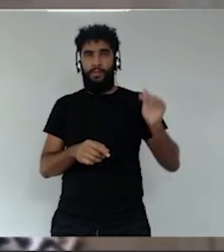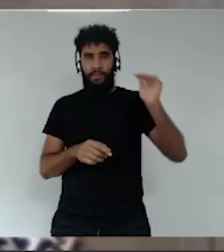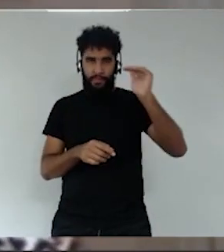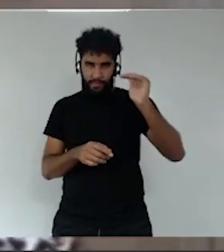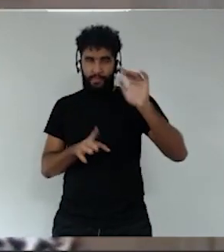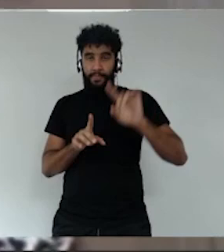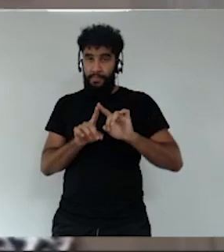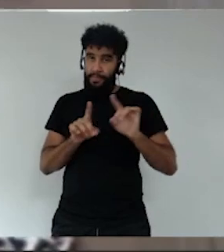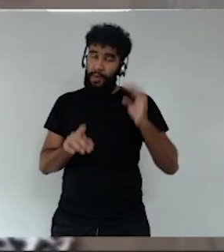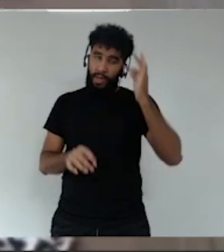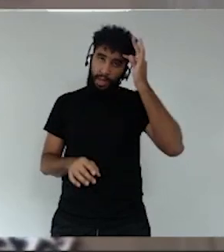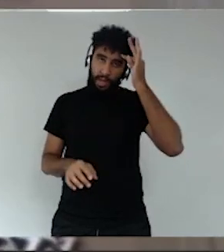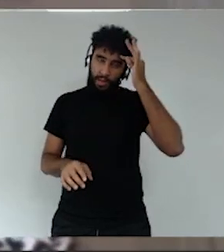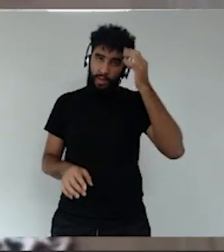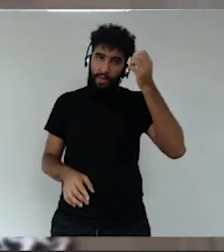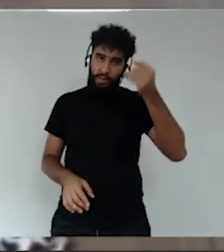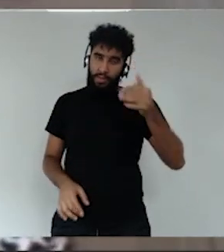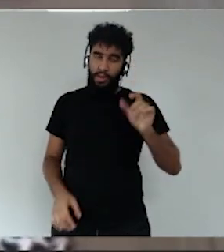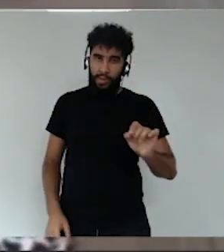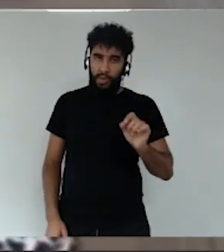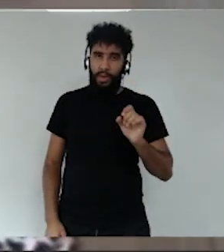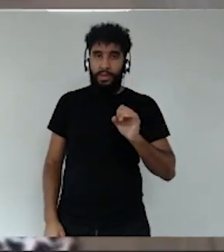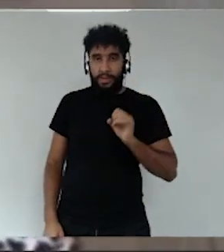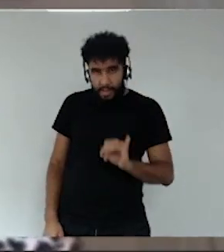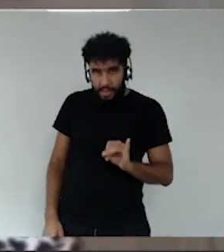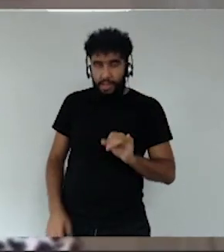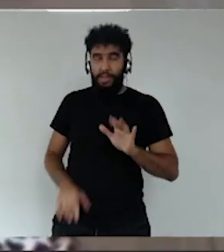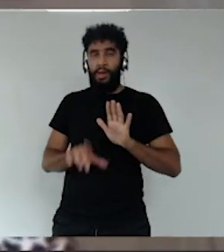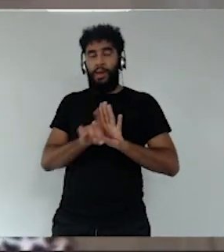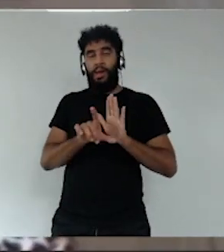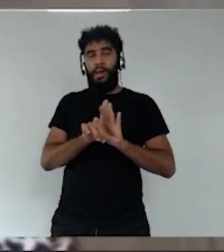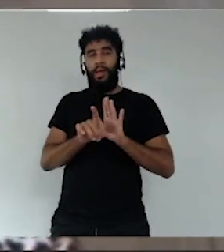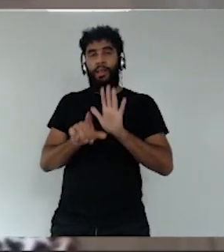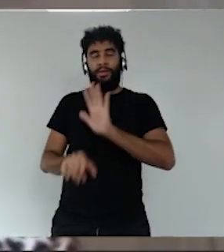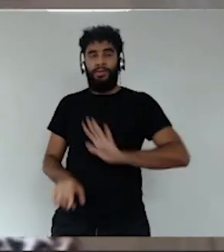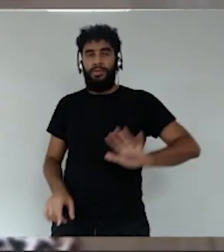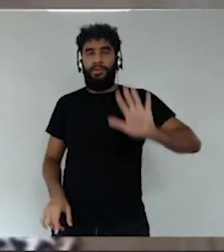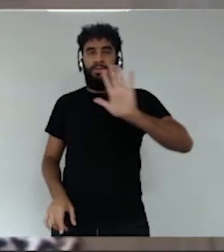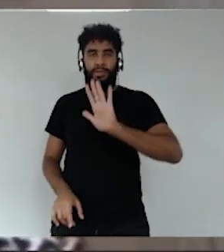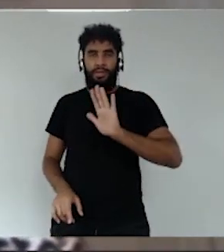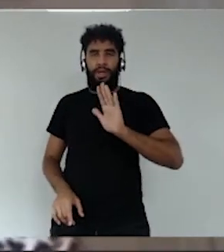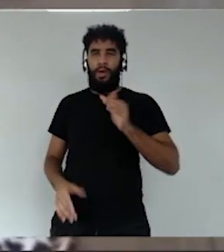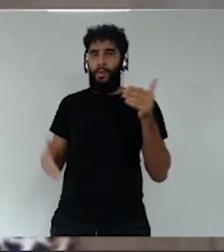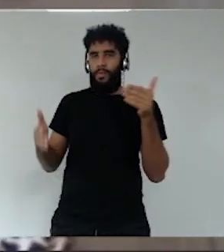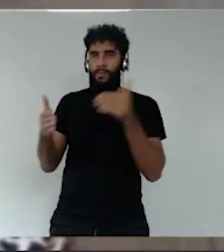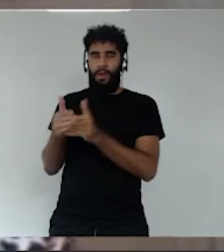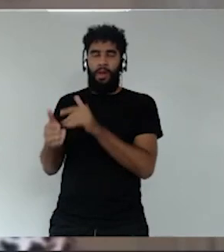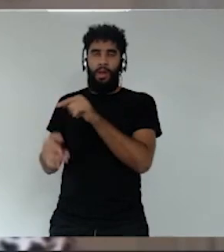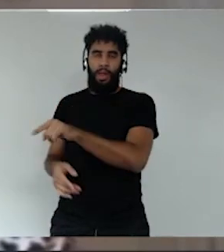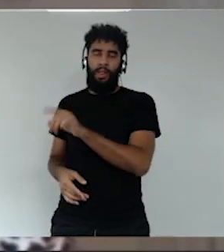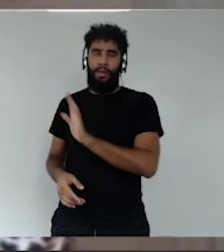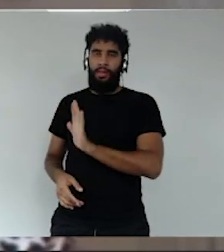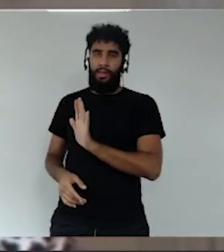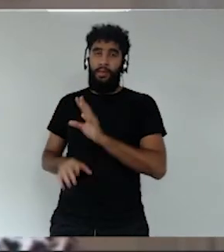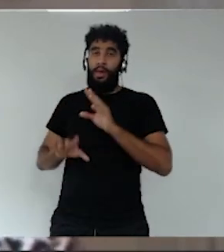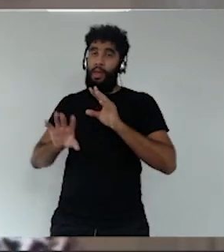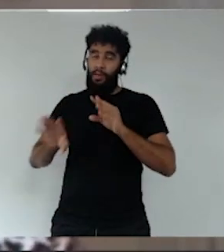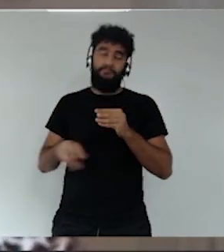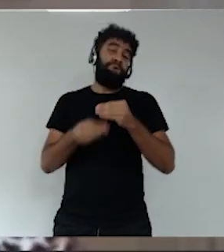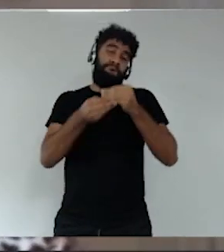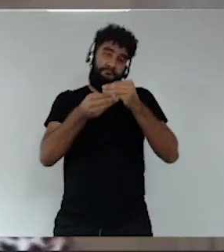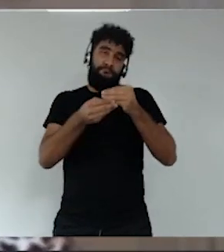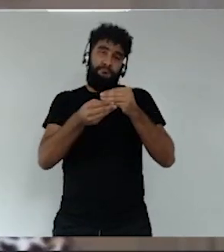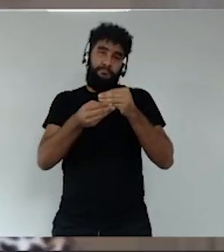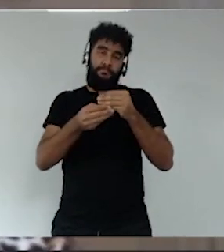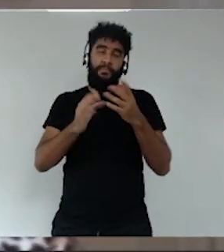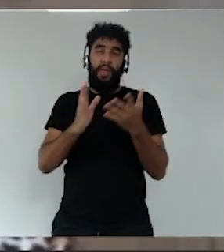essa teoria diz que quando a lei geral não contraria ou não restringe a lei especial, ela complementa. Então, em alguns pontos,